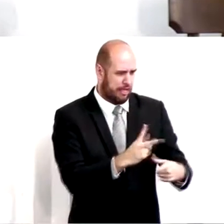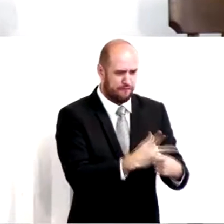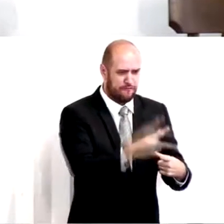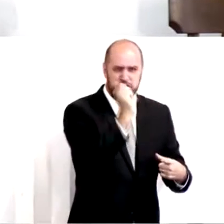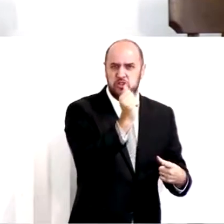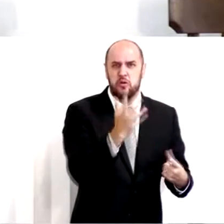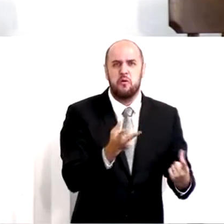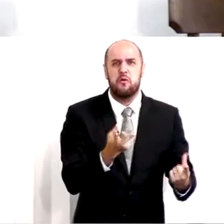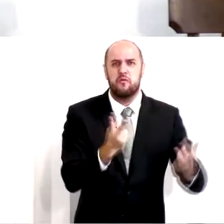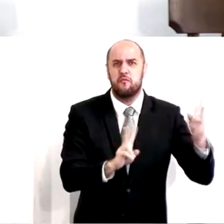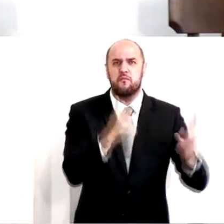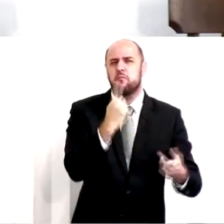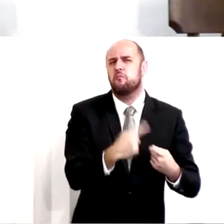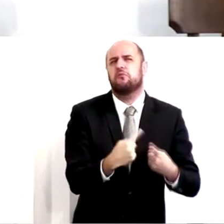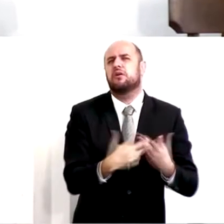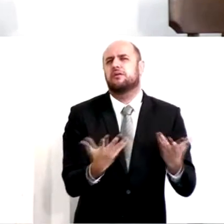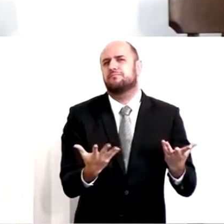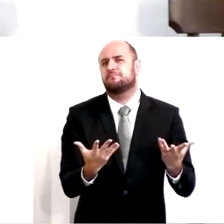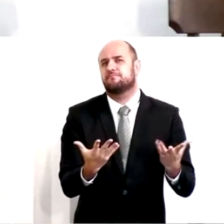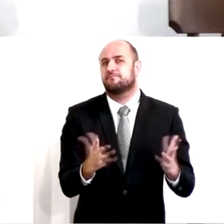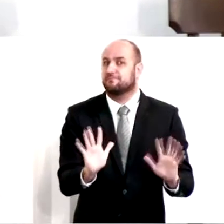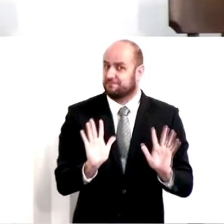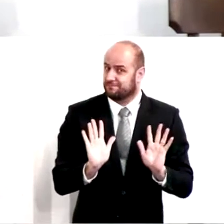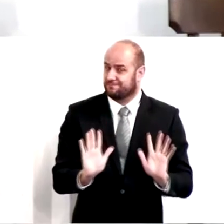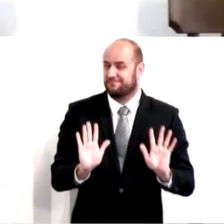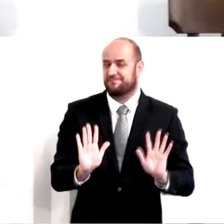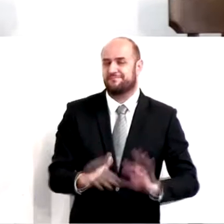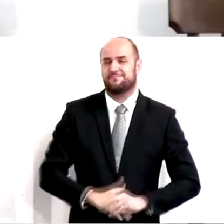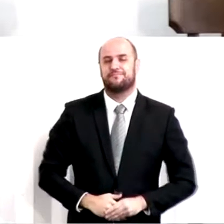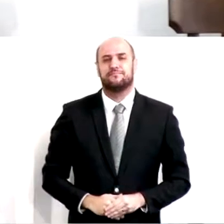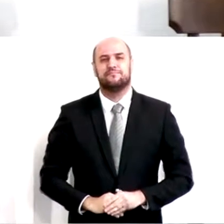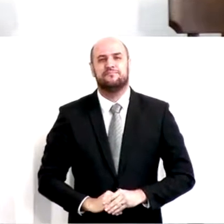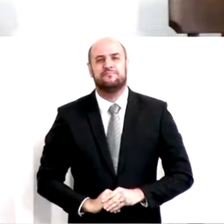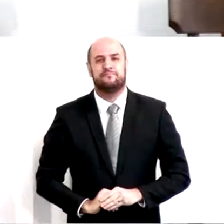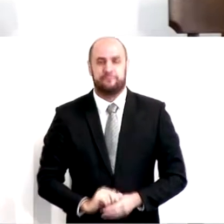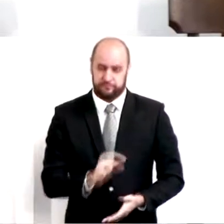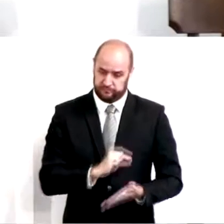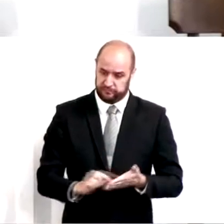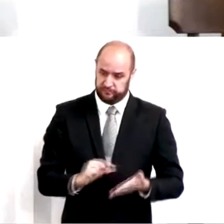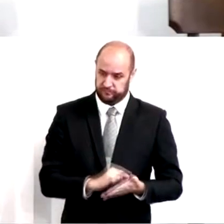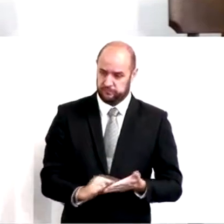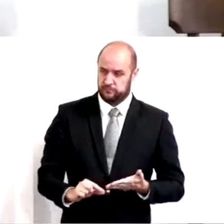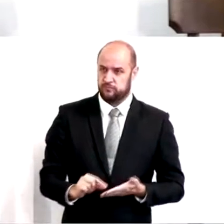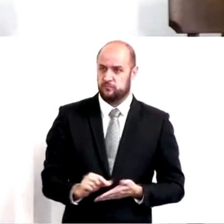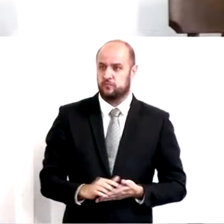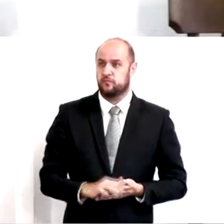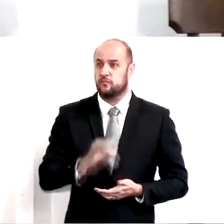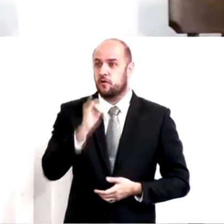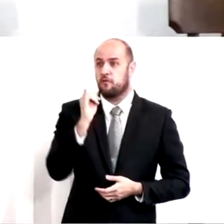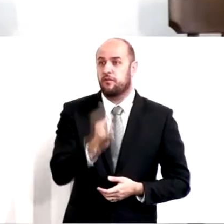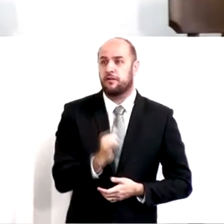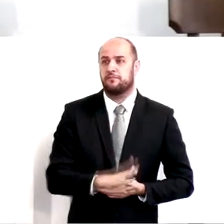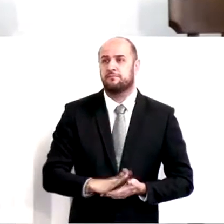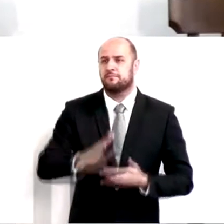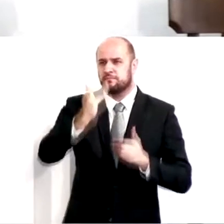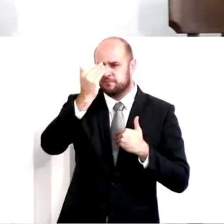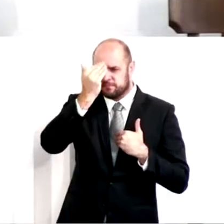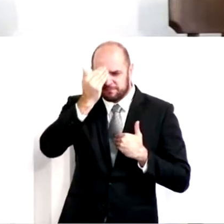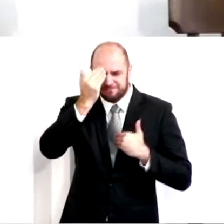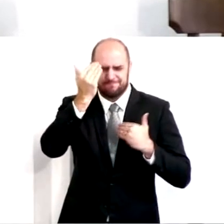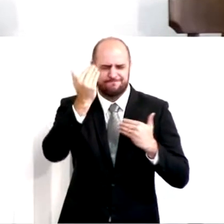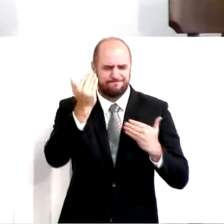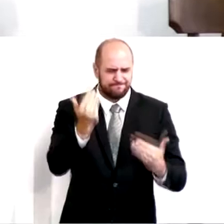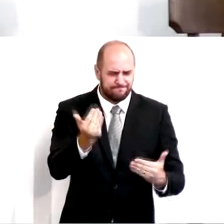Corinto? É isso. O versículo explica. Diz assim: graças,